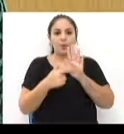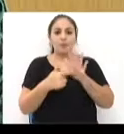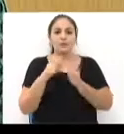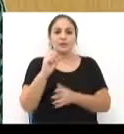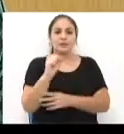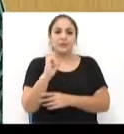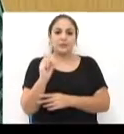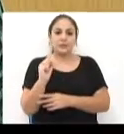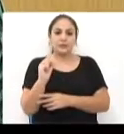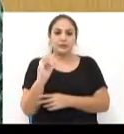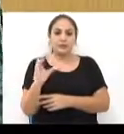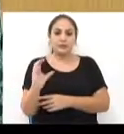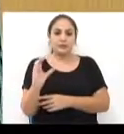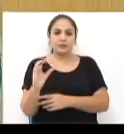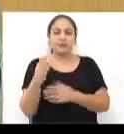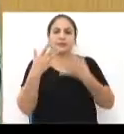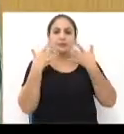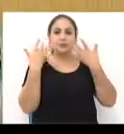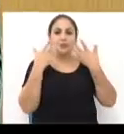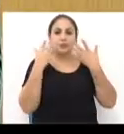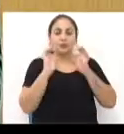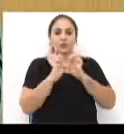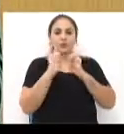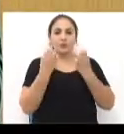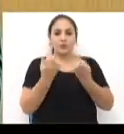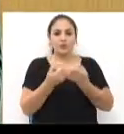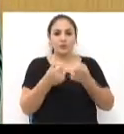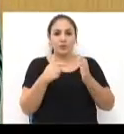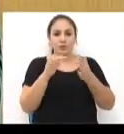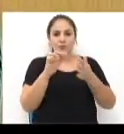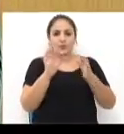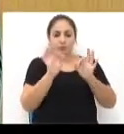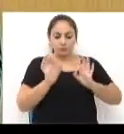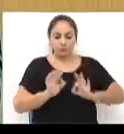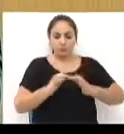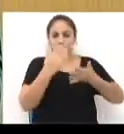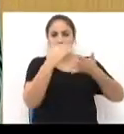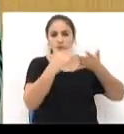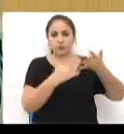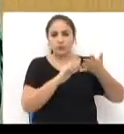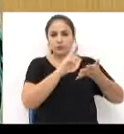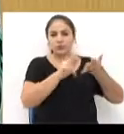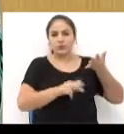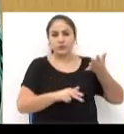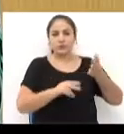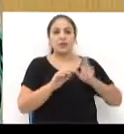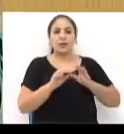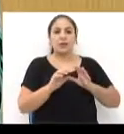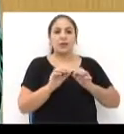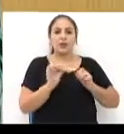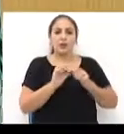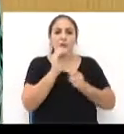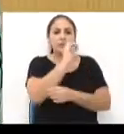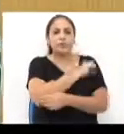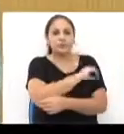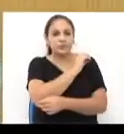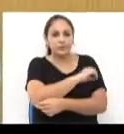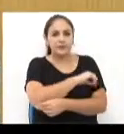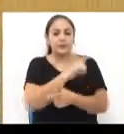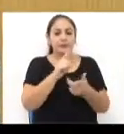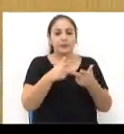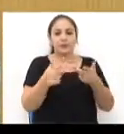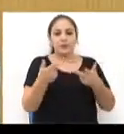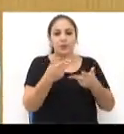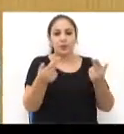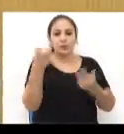Mostra Sesc de Teatro. Neste ano, o evento apresenta uma programação diversificada com espetáculos, oficinas e